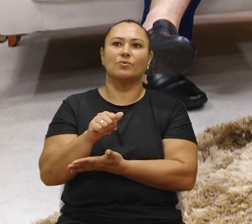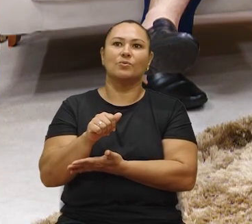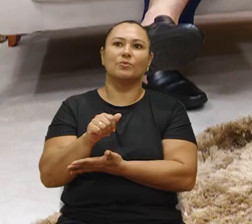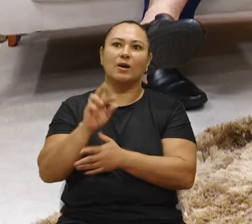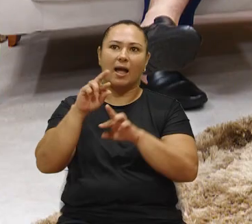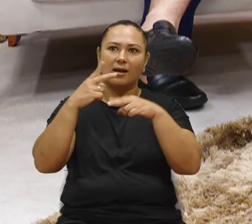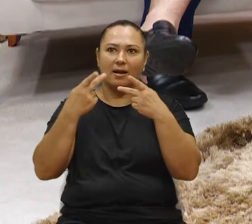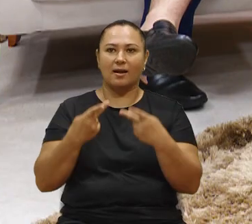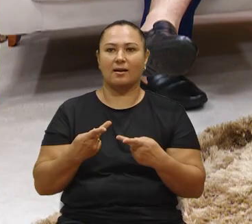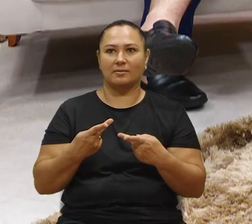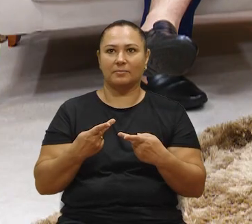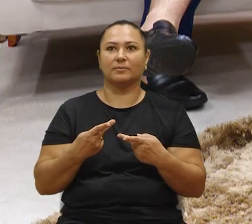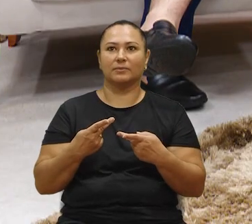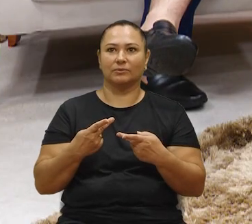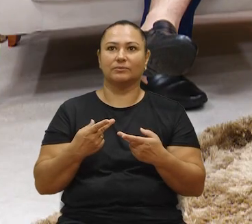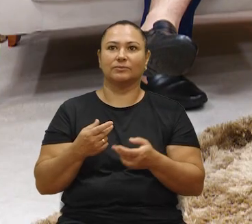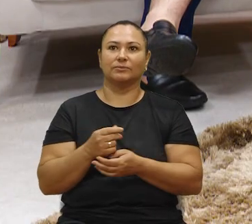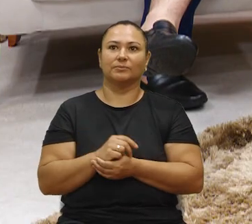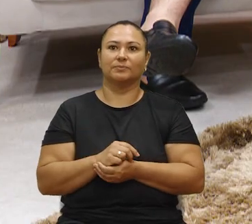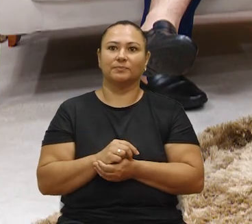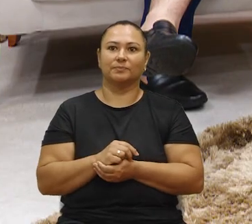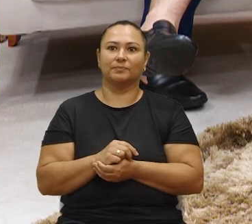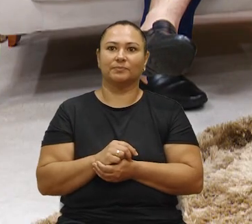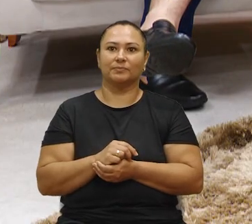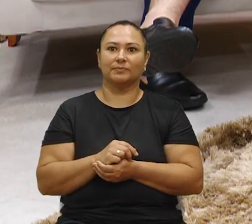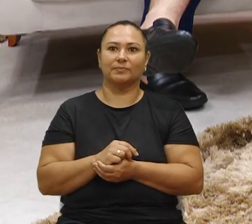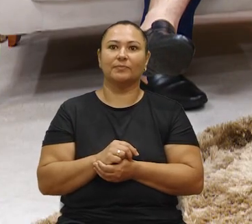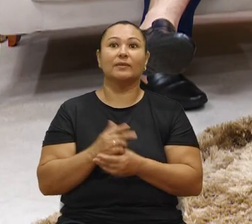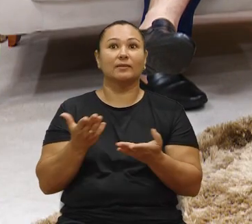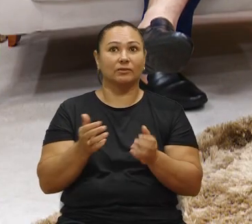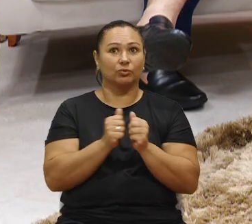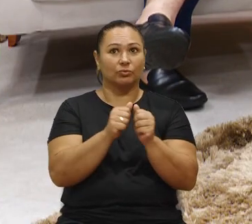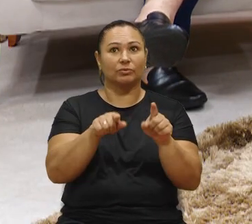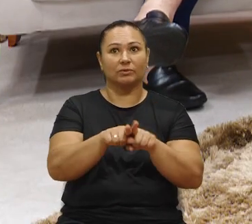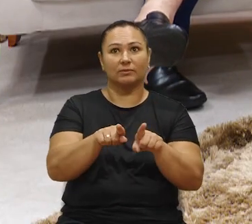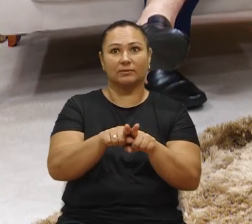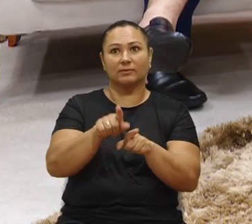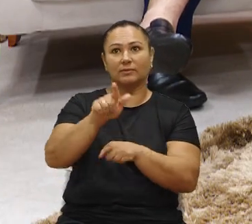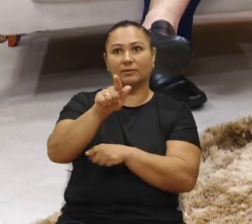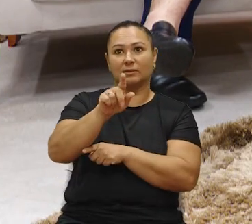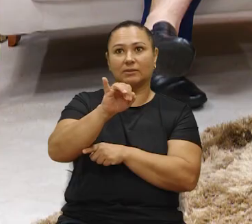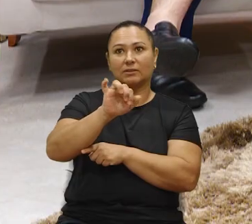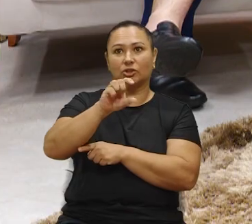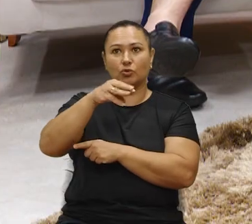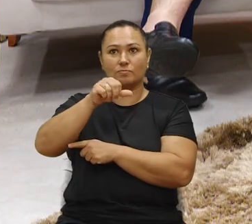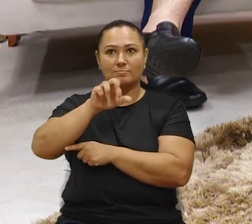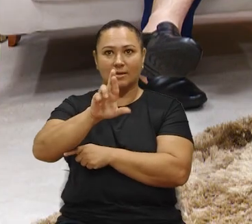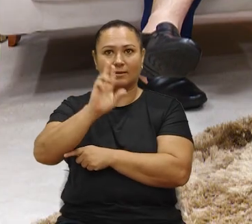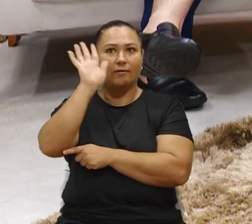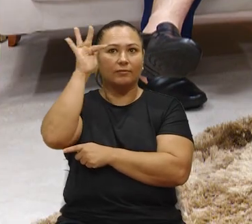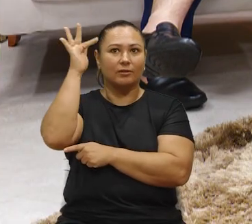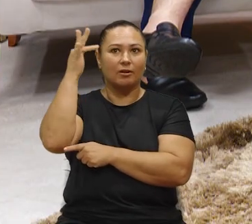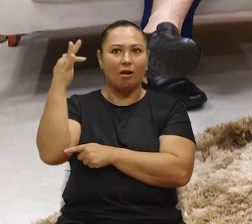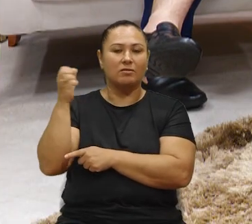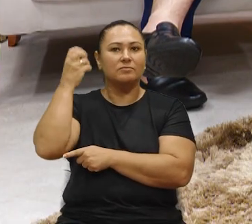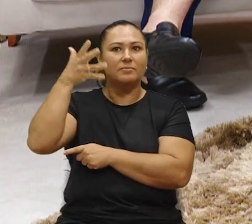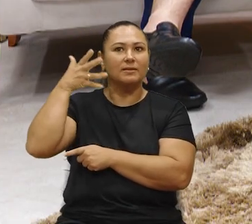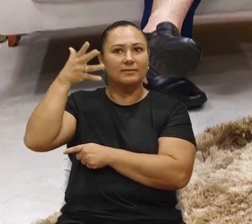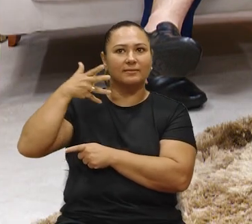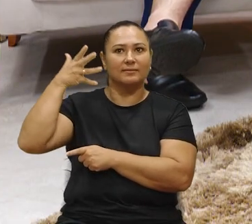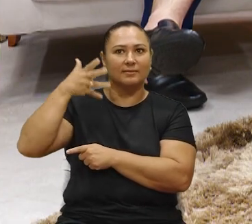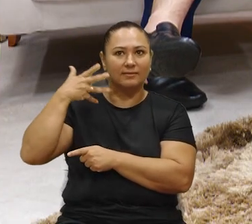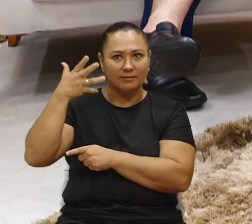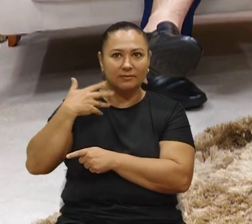Serrana de Recursos Humanos, a ARH Serrana. Ainda conosco, o Gilmar Marcílio, que é